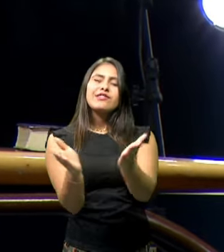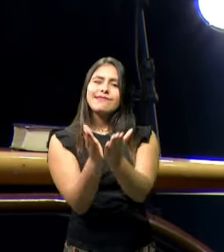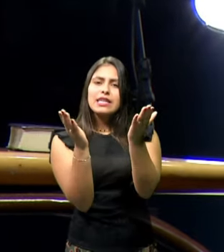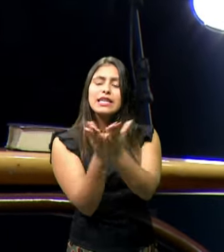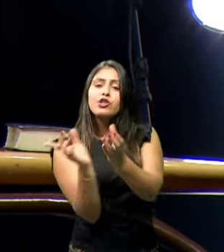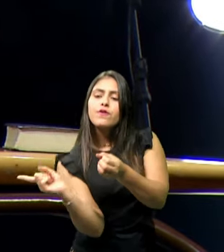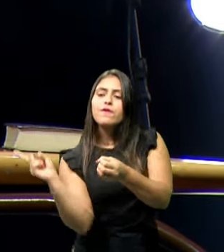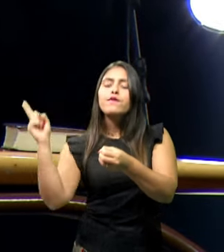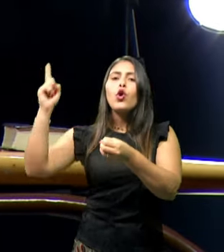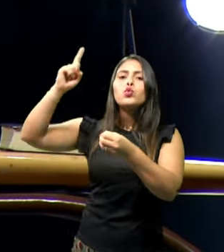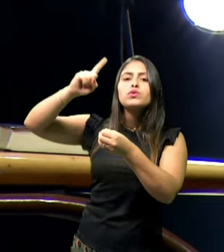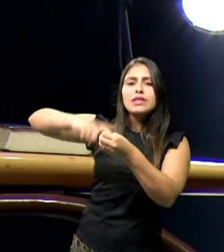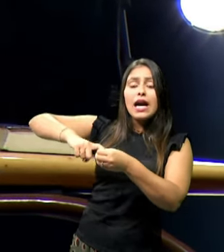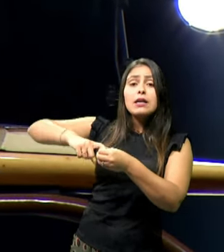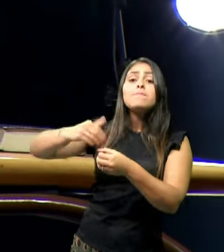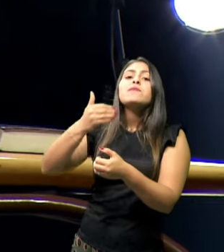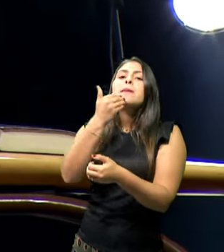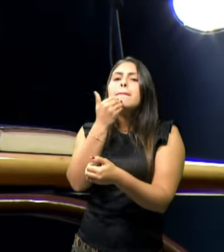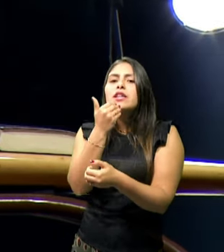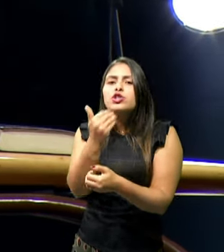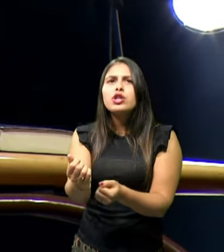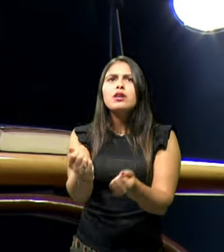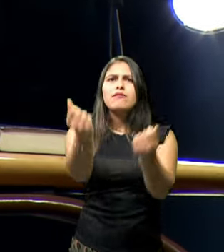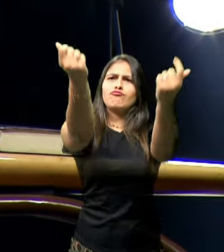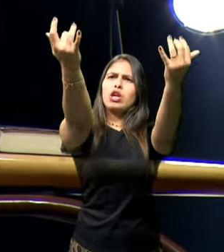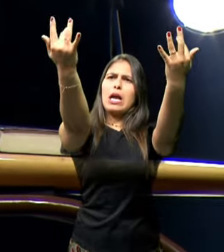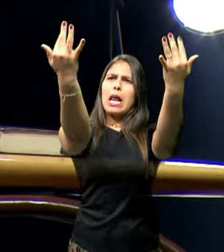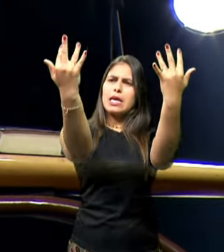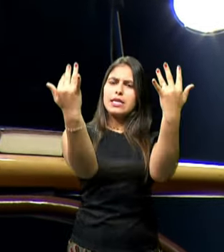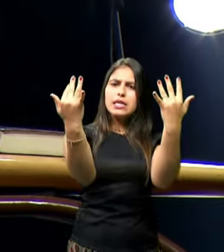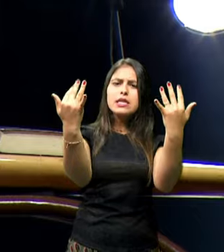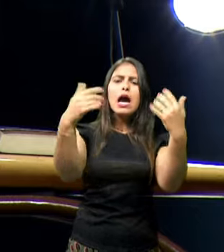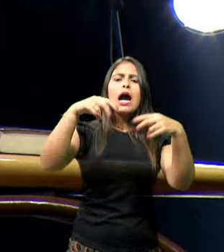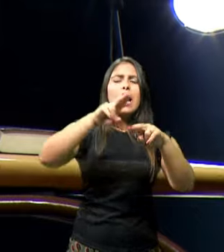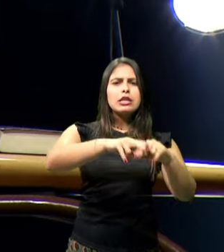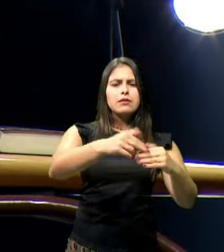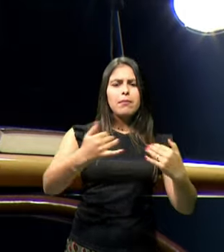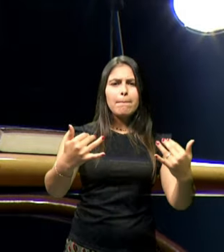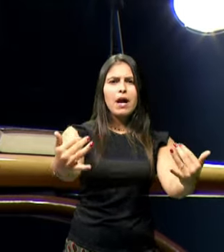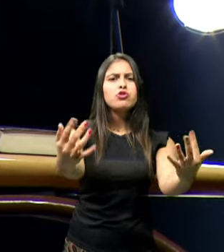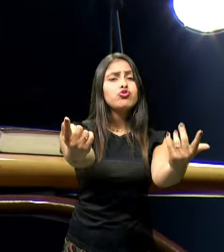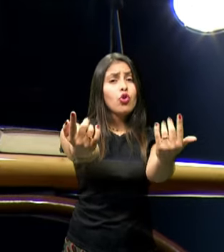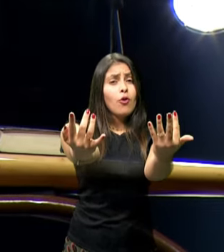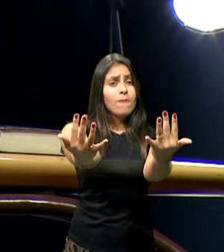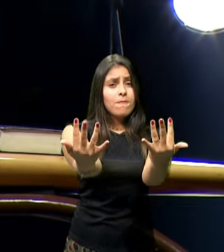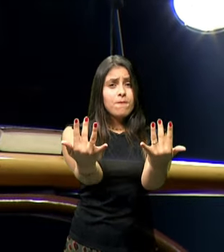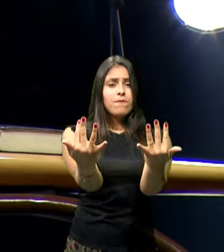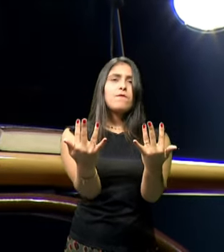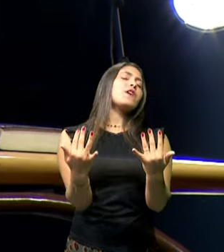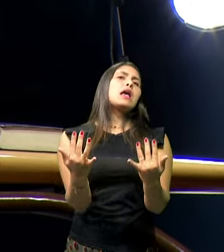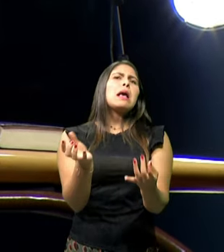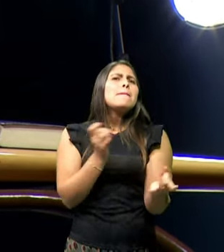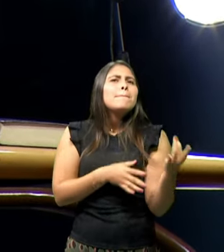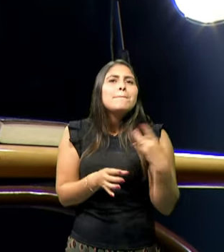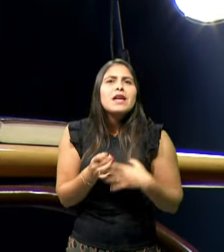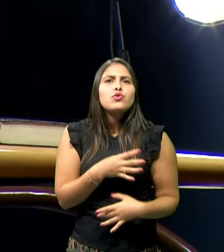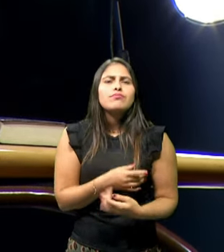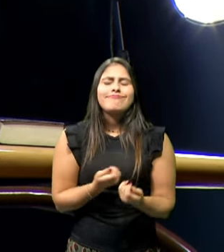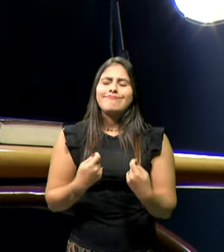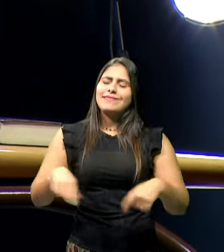a pedir licença onde você está, desça da galeria, eu espero você descer, vem aqui à frente que eu vou orar por você. Não precisa ter medo.